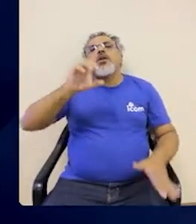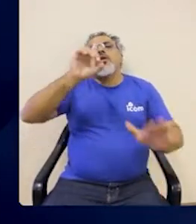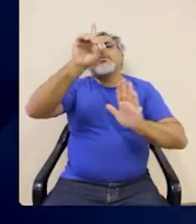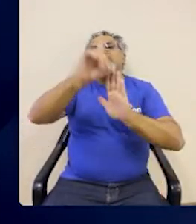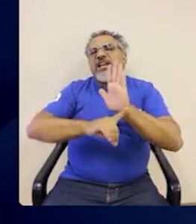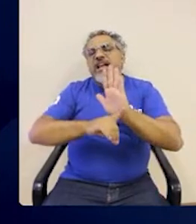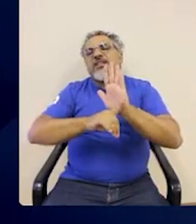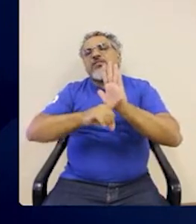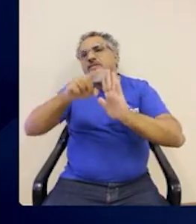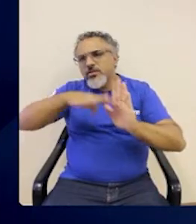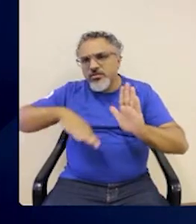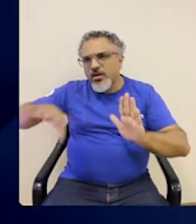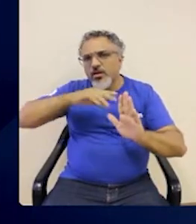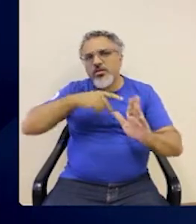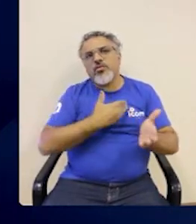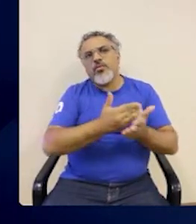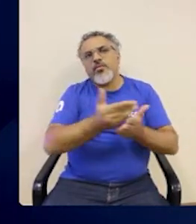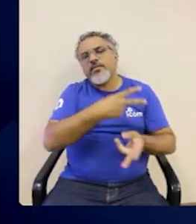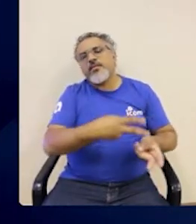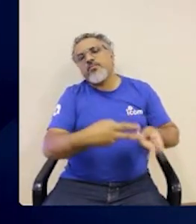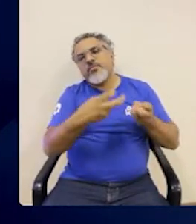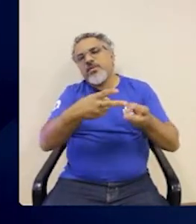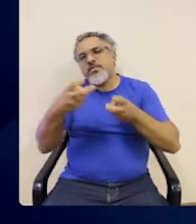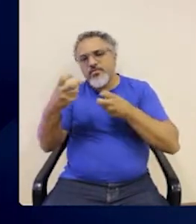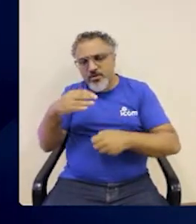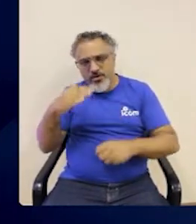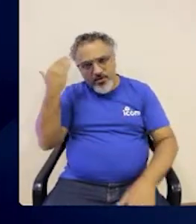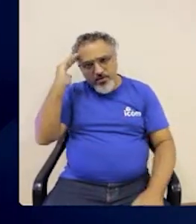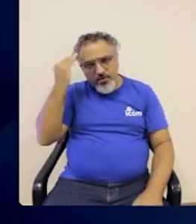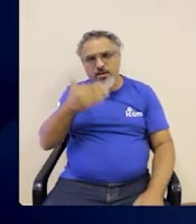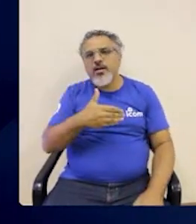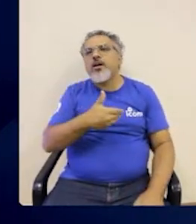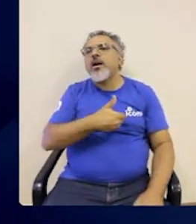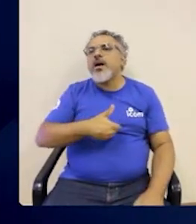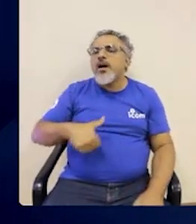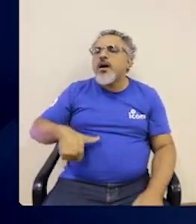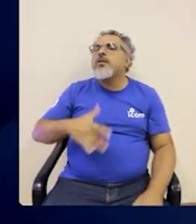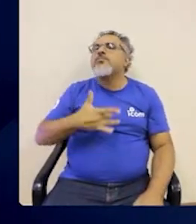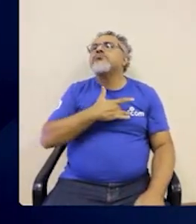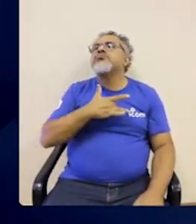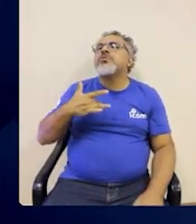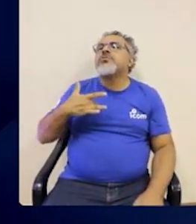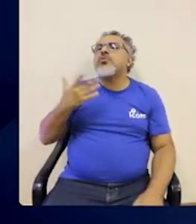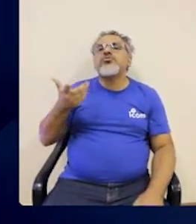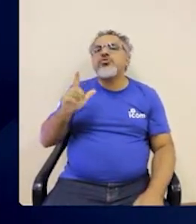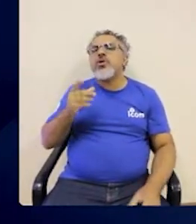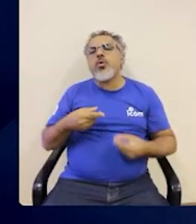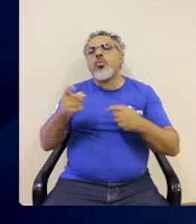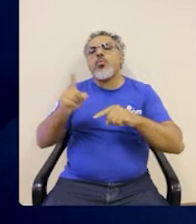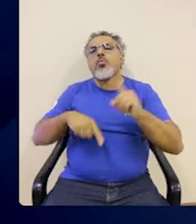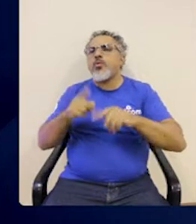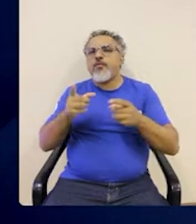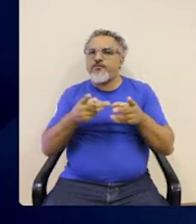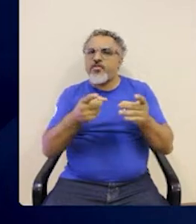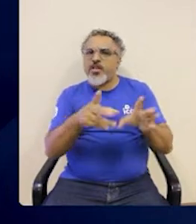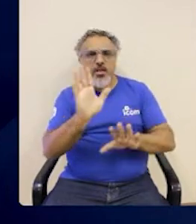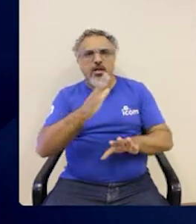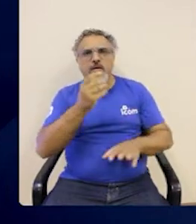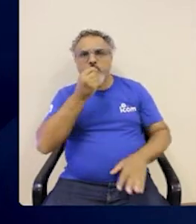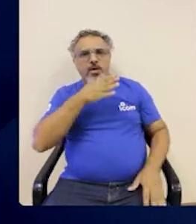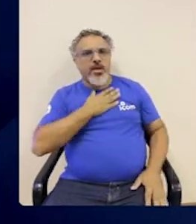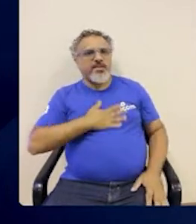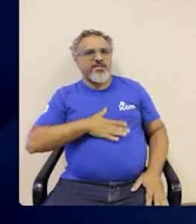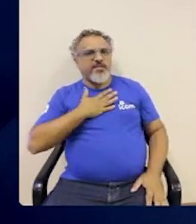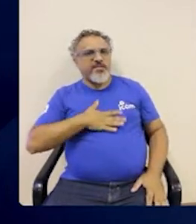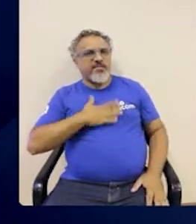gente começa a perceber, começa a entender a saúde não como uma mercadoria ou um produto que está sendo vendido, né? Mas como um bem-estar e um